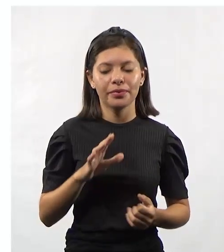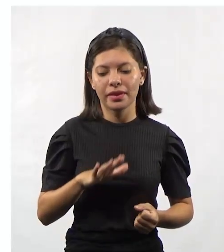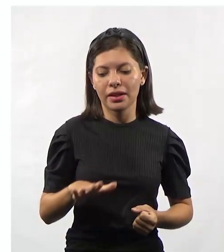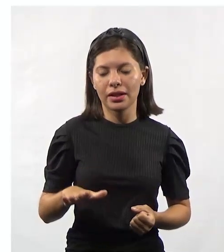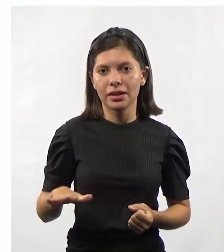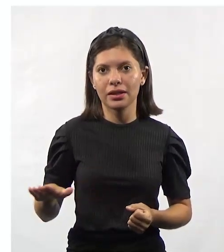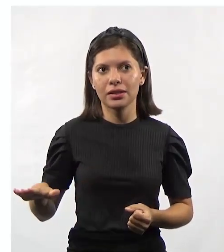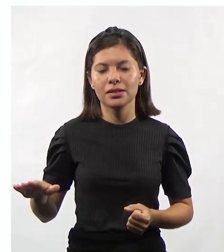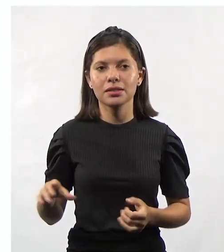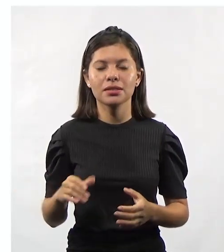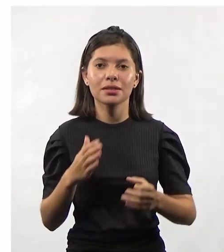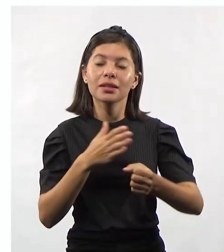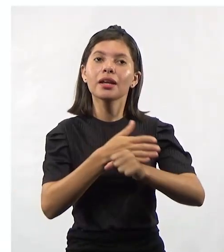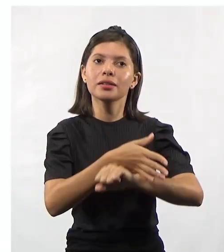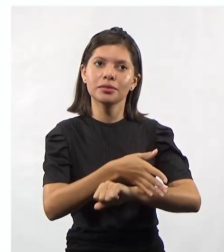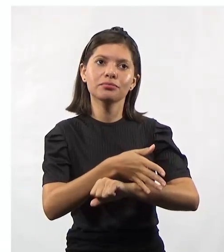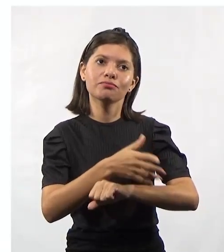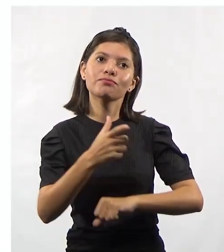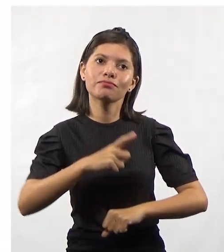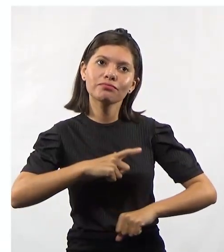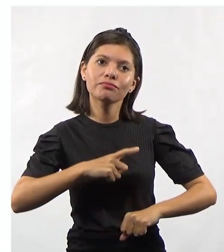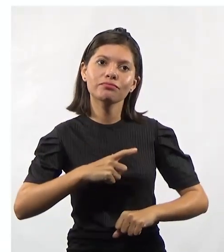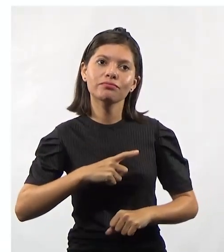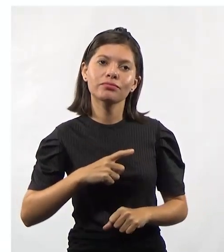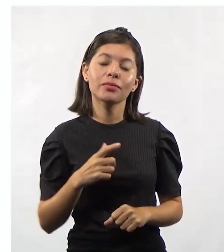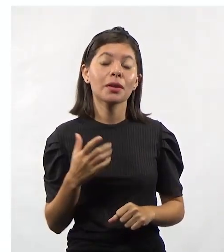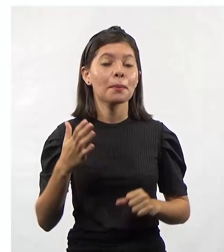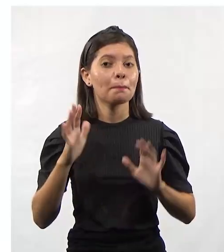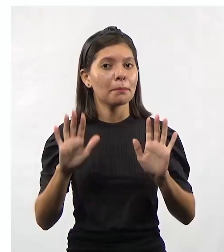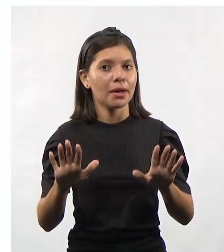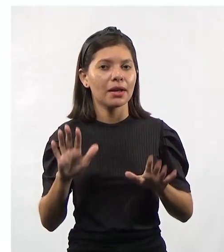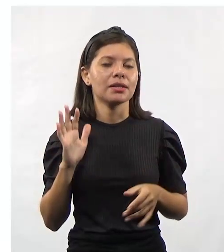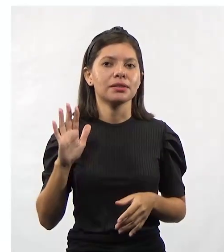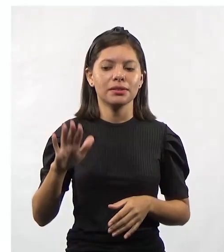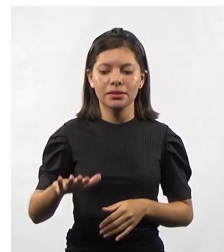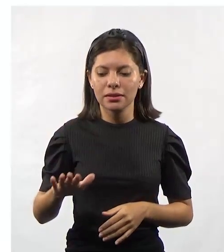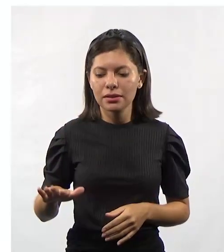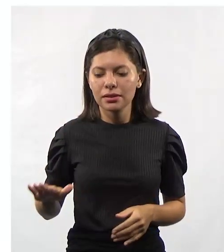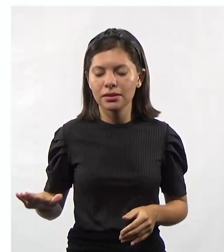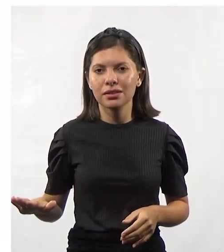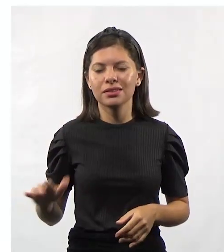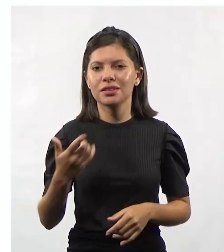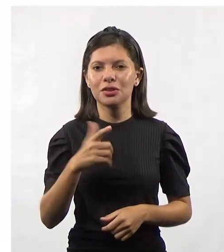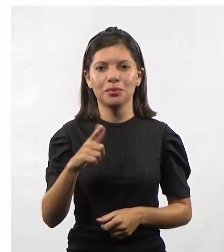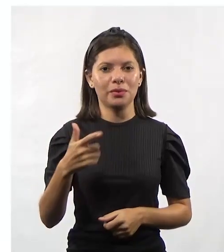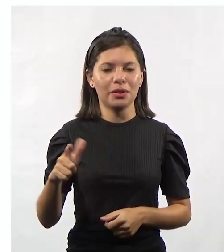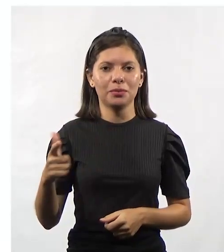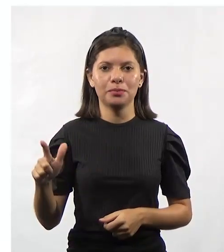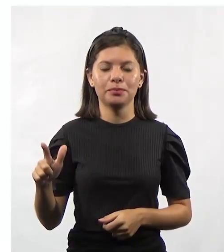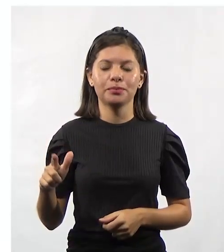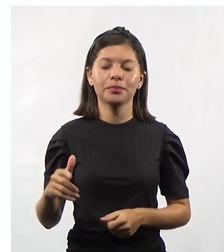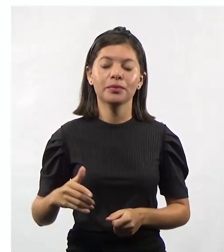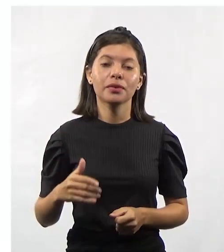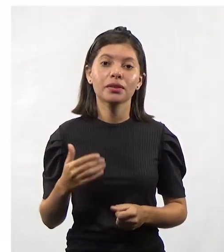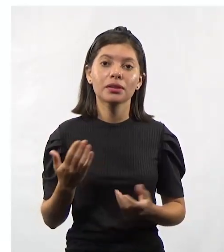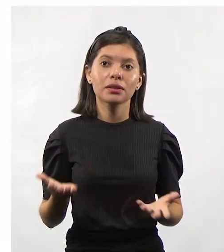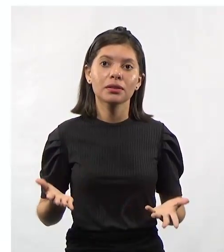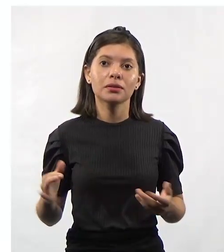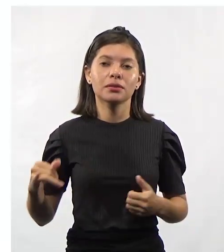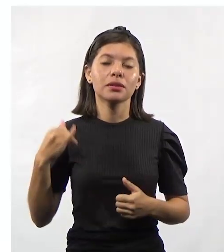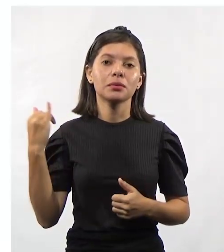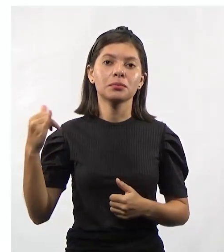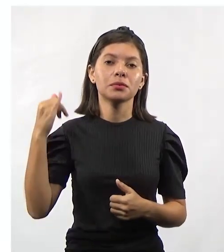de educação, nós temos crianças e adolescentes que têm acesso a essas coisas. Temos crianças e adolescentes que não têm. Por isso